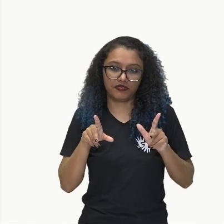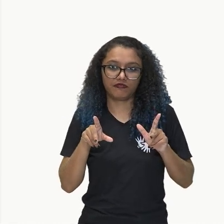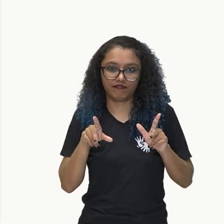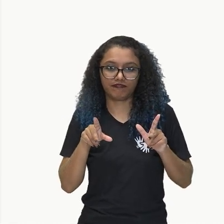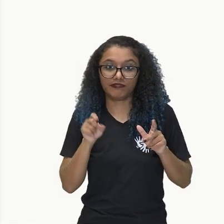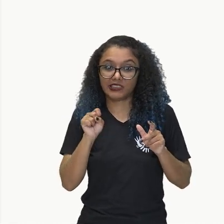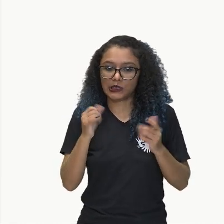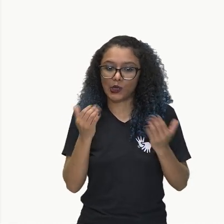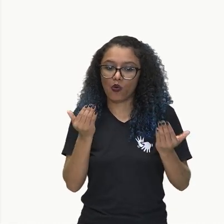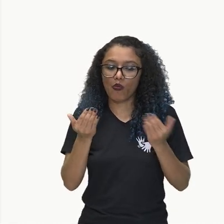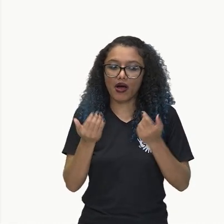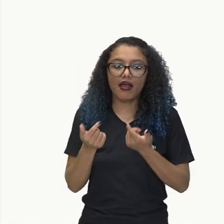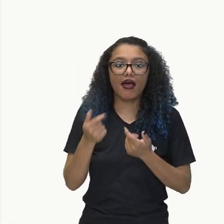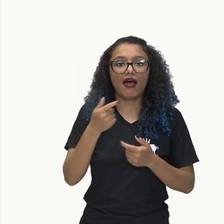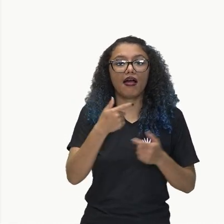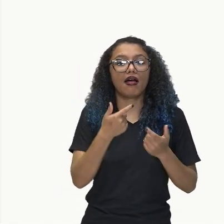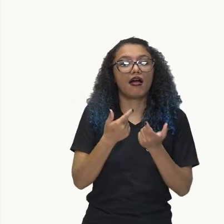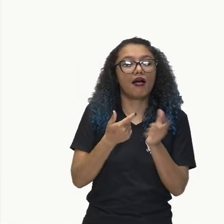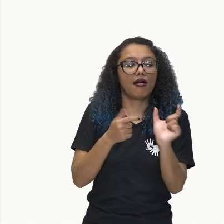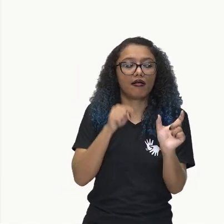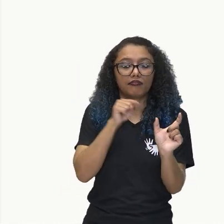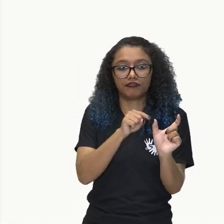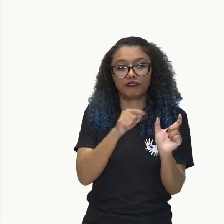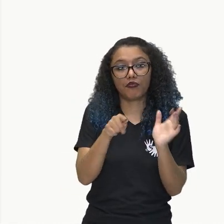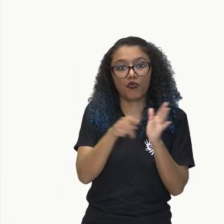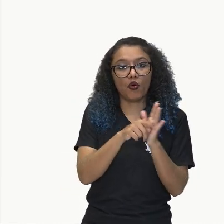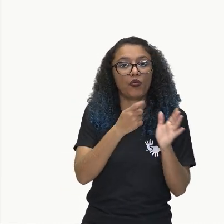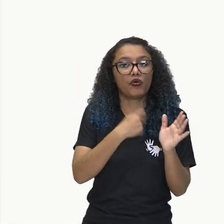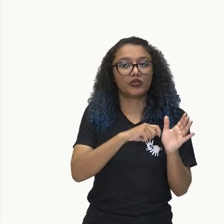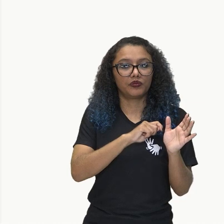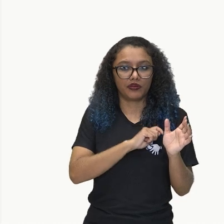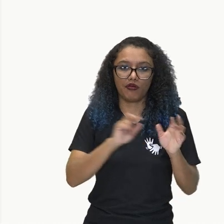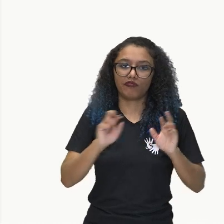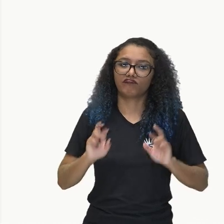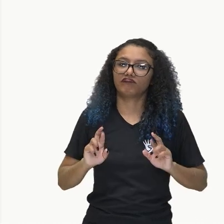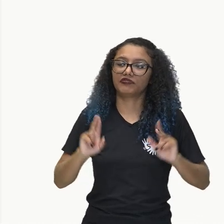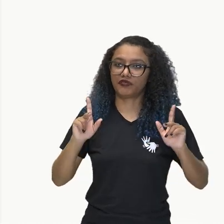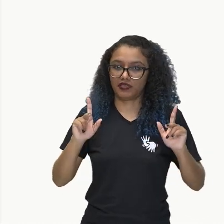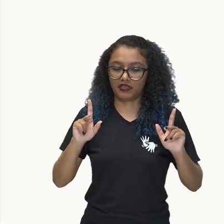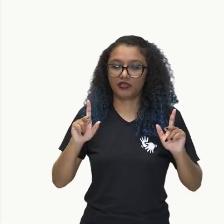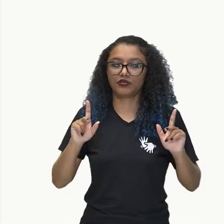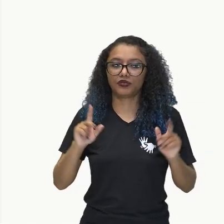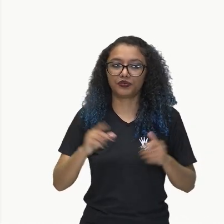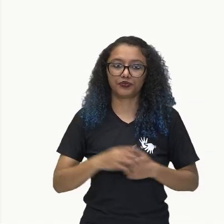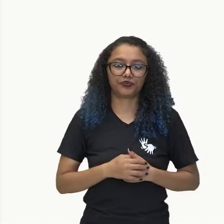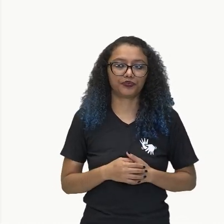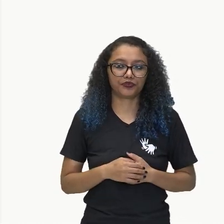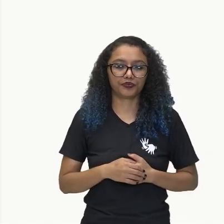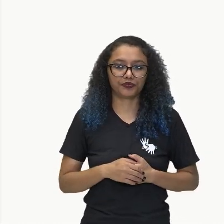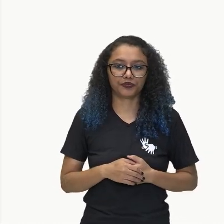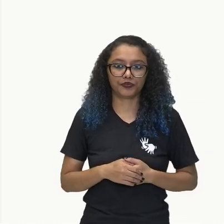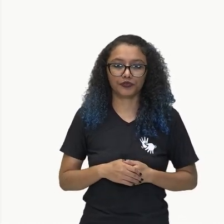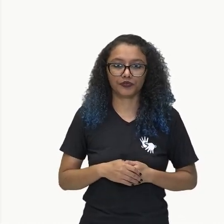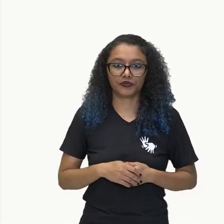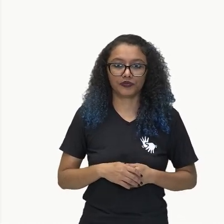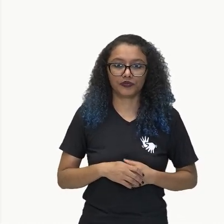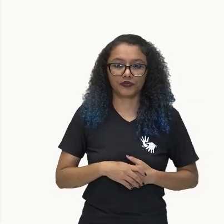nessa palavra na língua espanhola. Então, grava aí